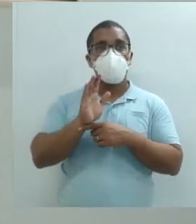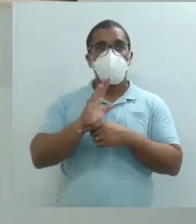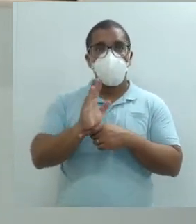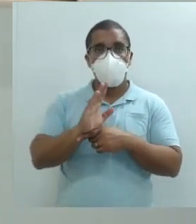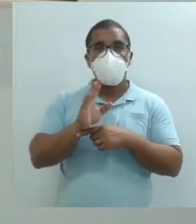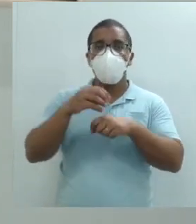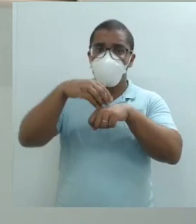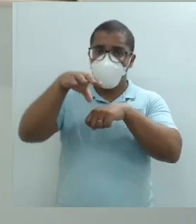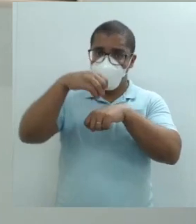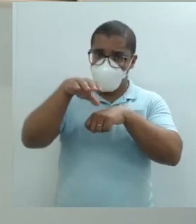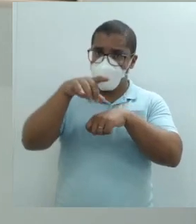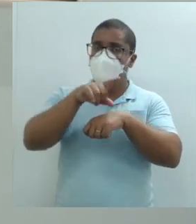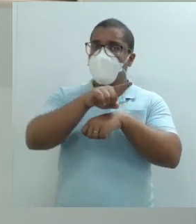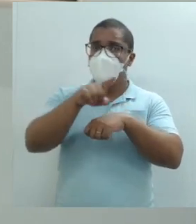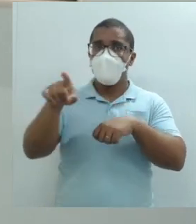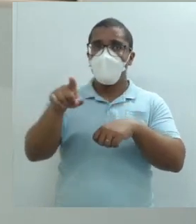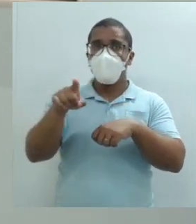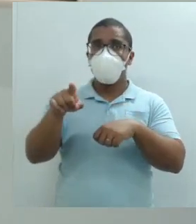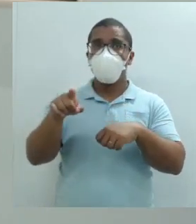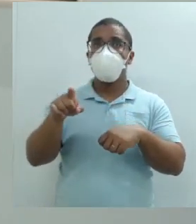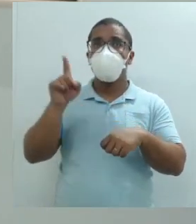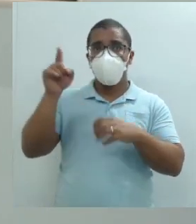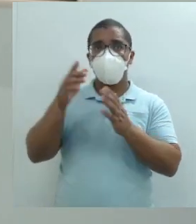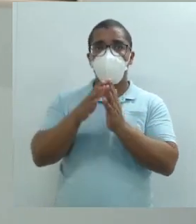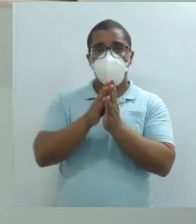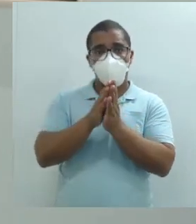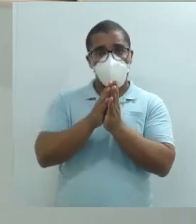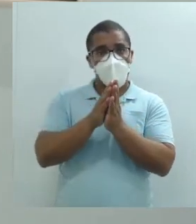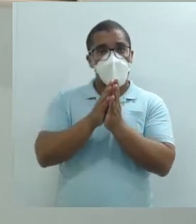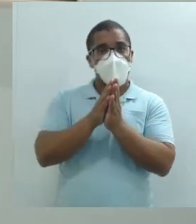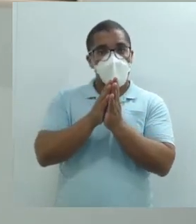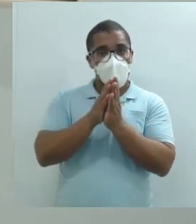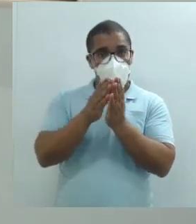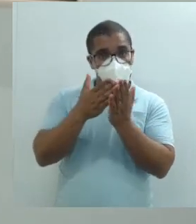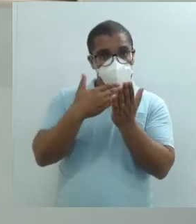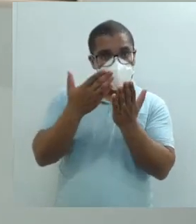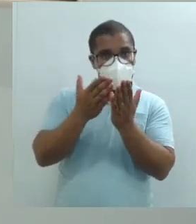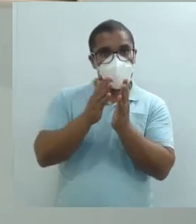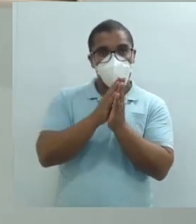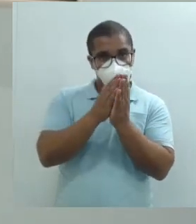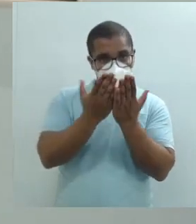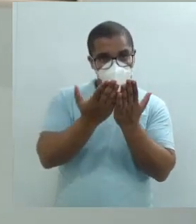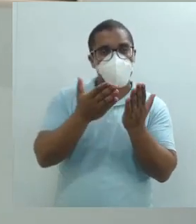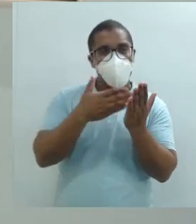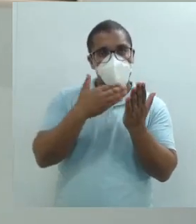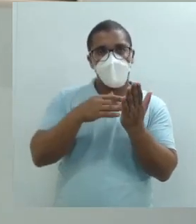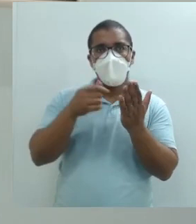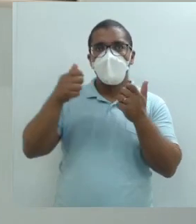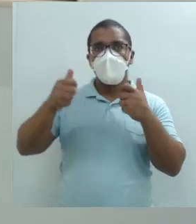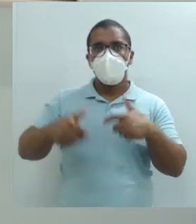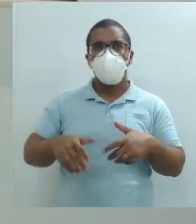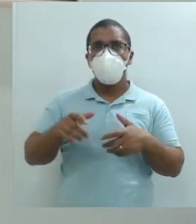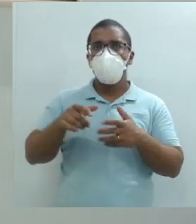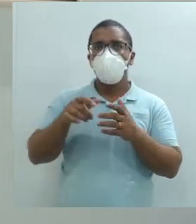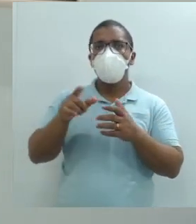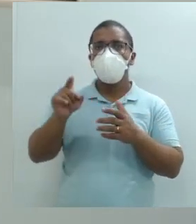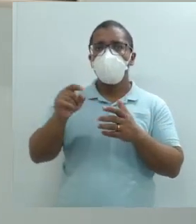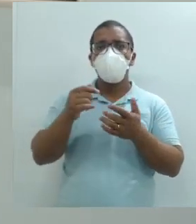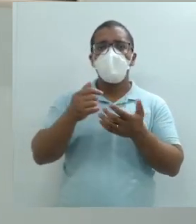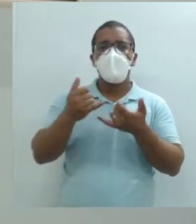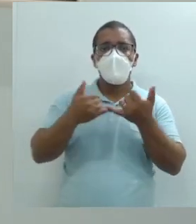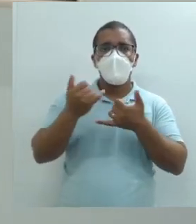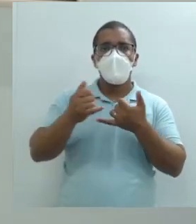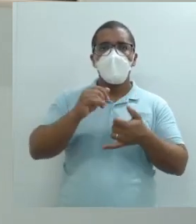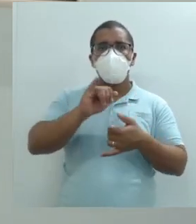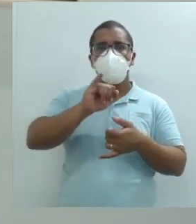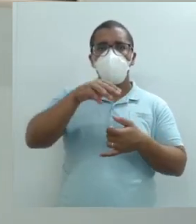a aula, que é esse livro também é um filme, O Jogo da Imitação, que fala a história de Alan Turing, né, que é aí um dos criadores